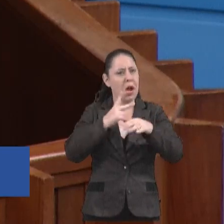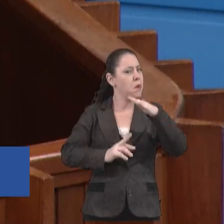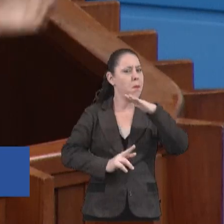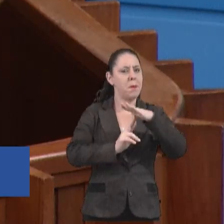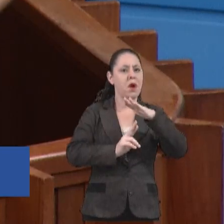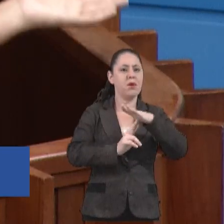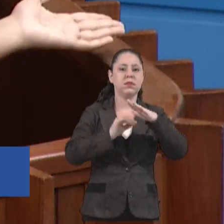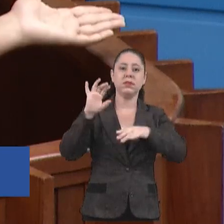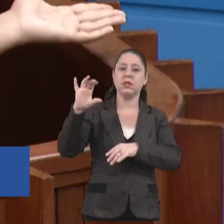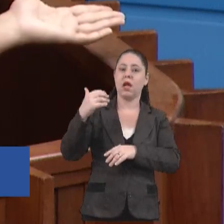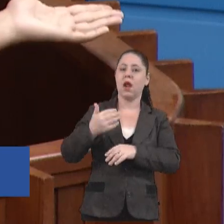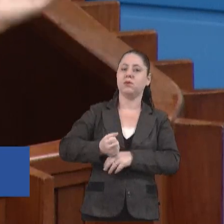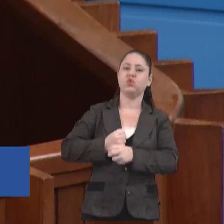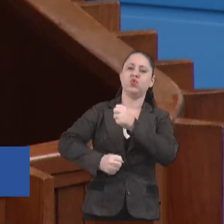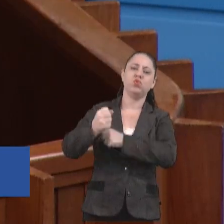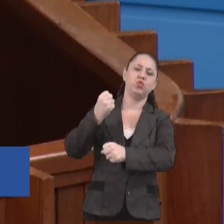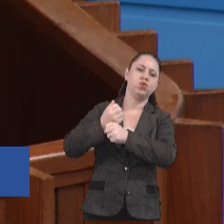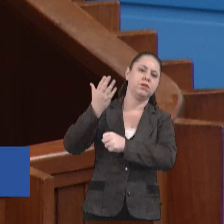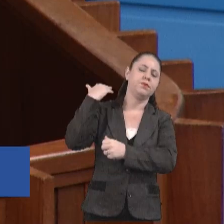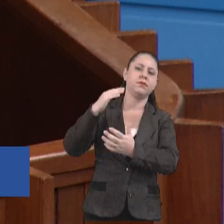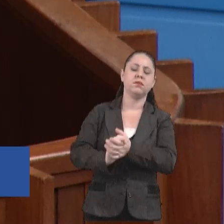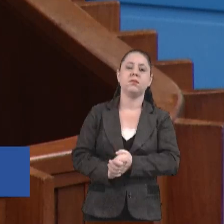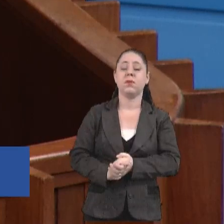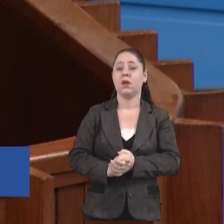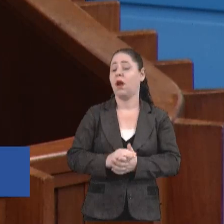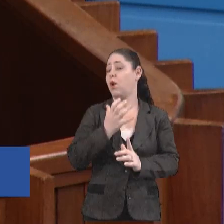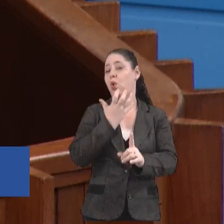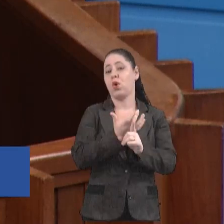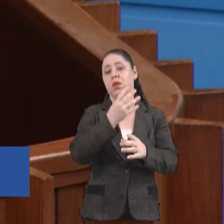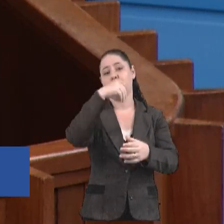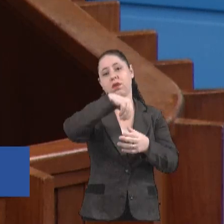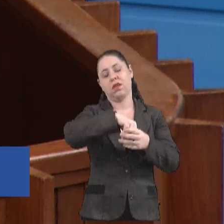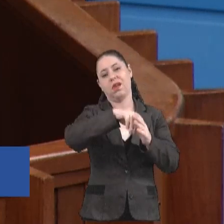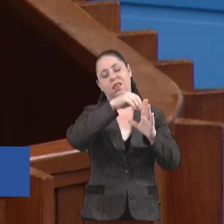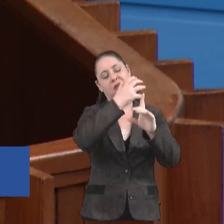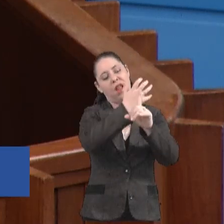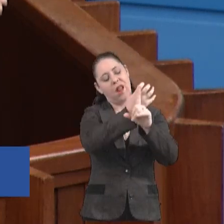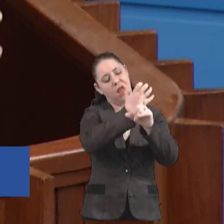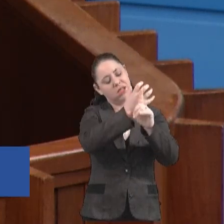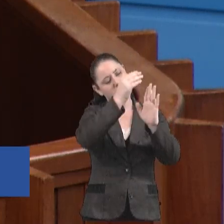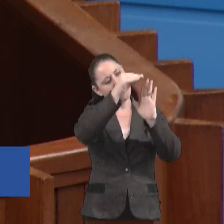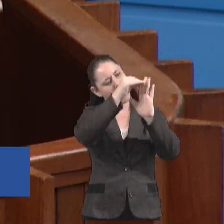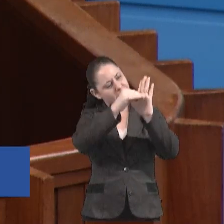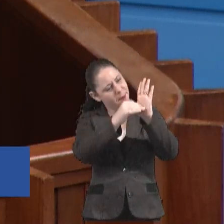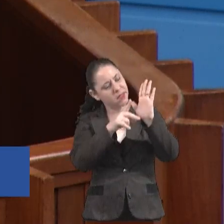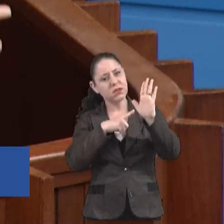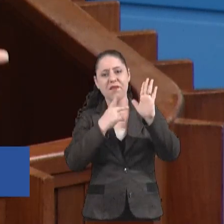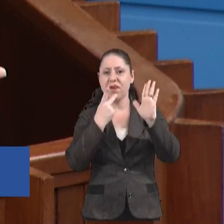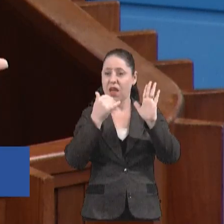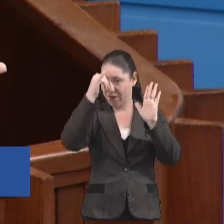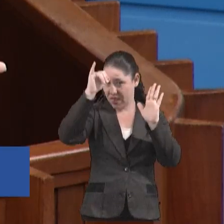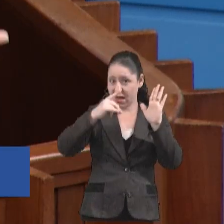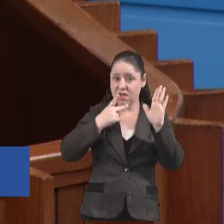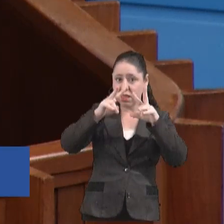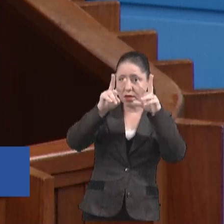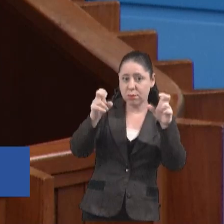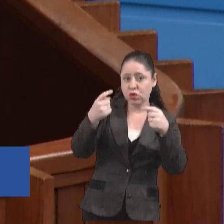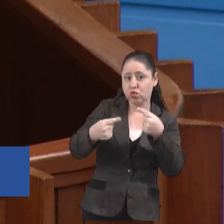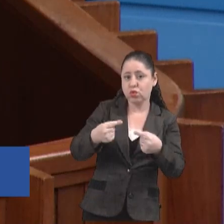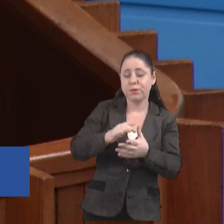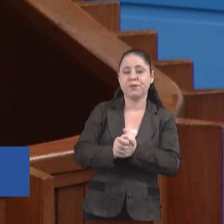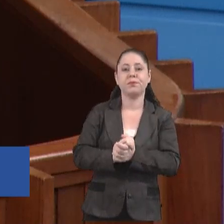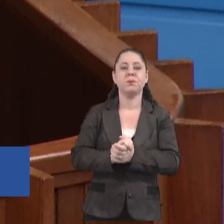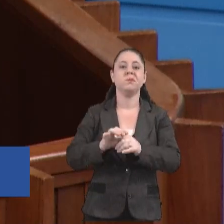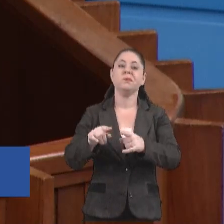de ciência, anos atrás. Ou seja, isso é conteúdo da escola. Nós não podemos deixar de falar sobre esses temas. Mas,